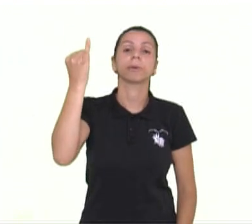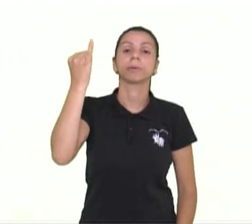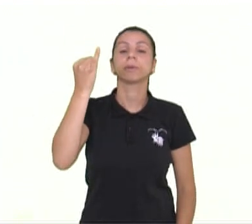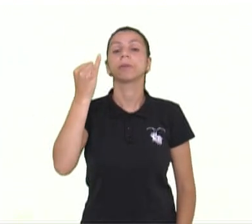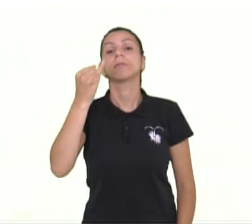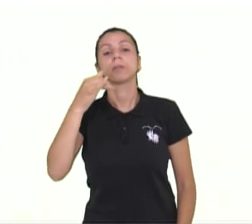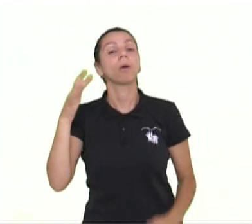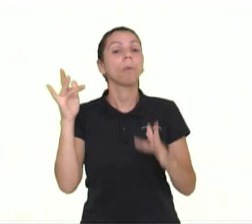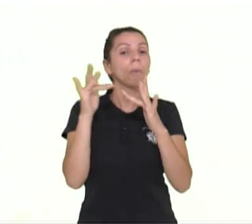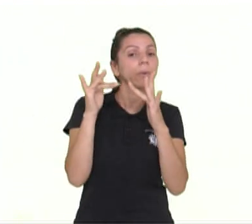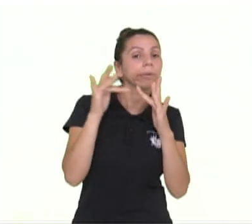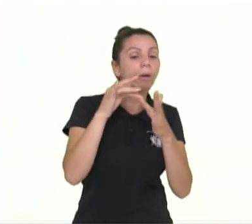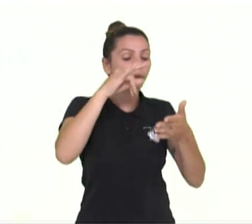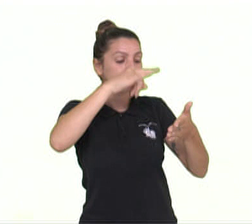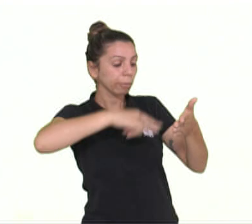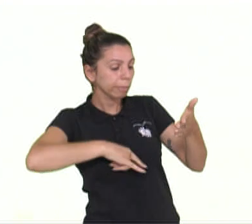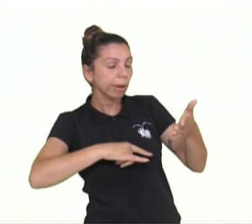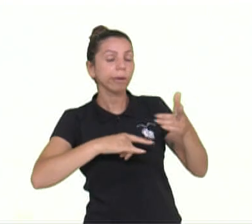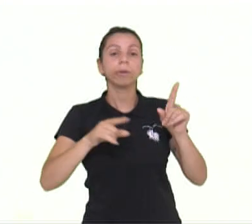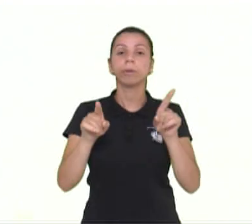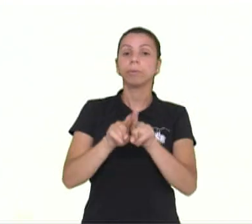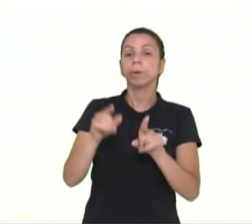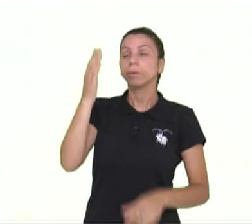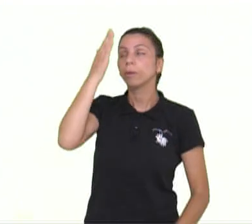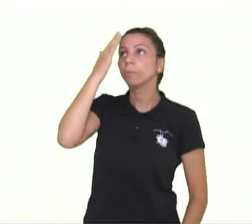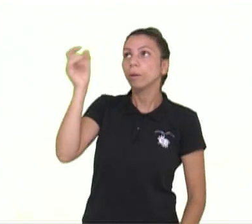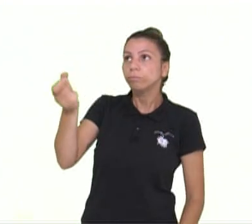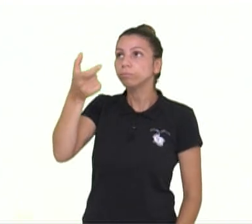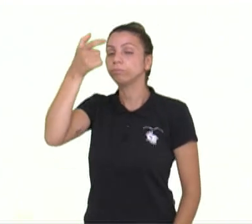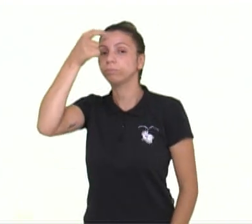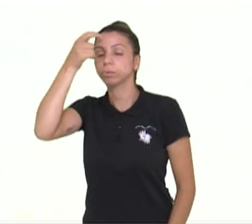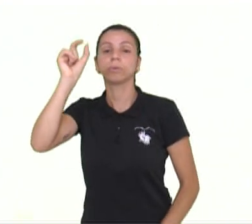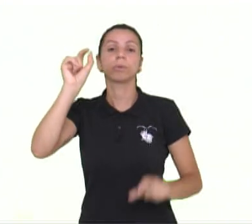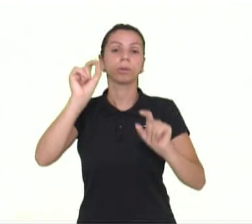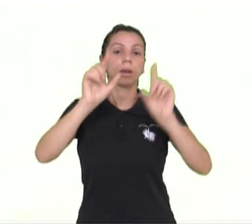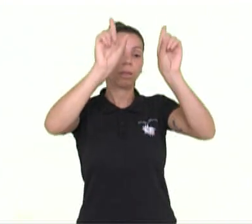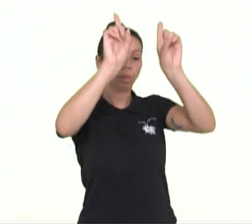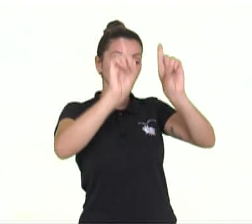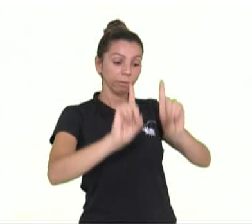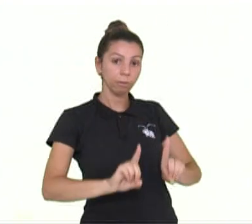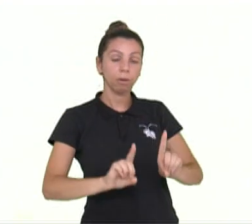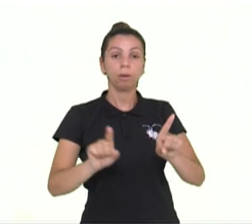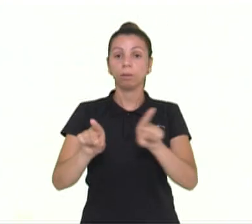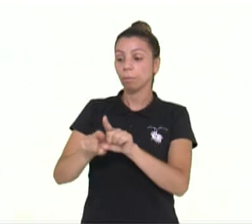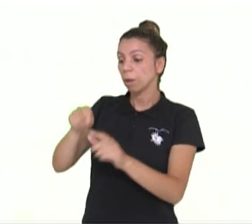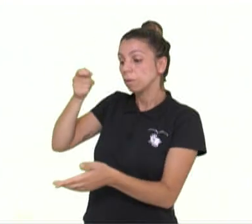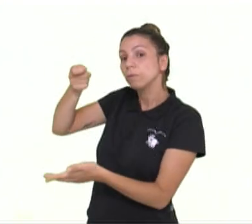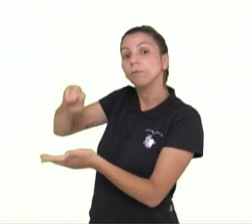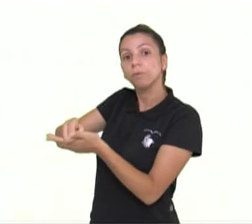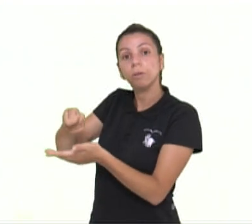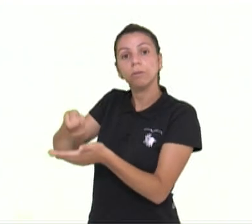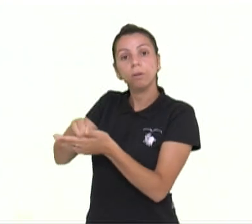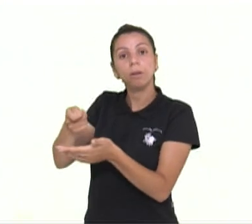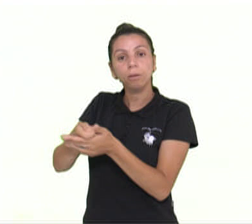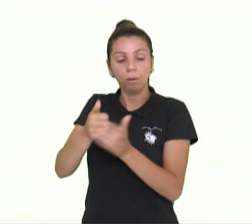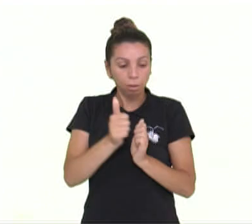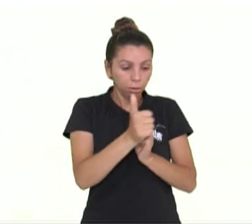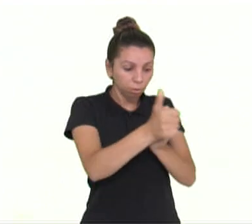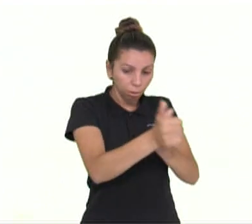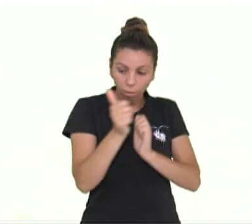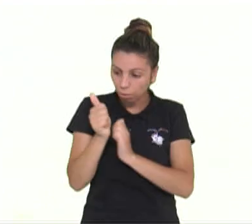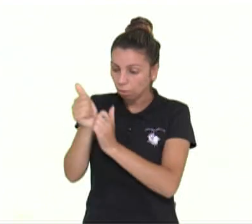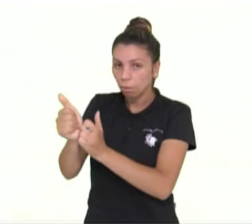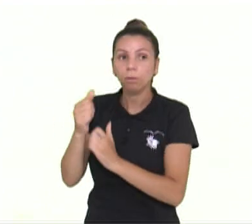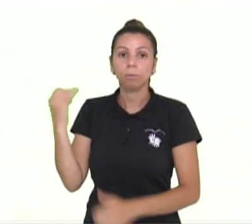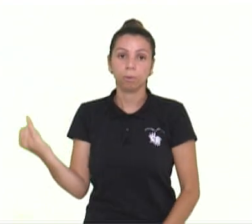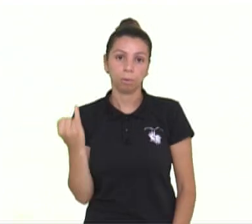da escola para saber quais são os seus deveres e segui-los, bem como quais são os seus direitos e segui-los. É importante,